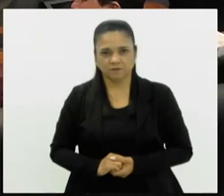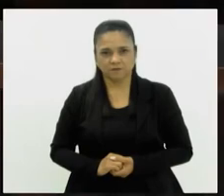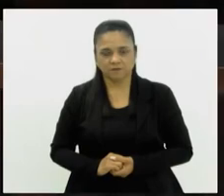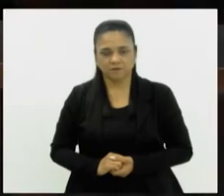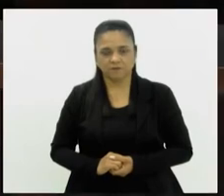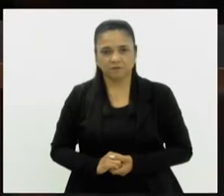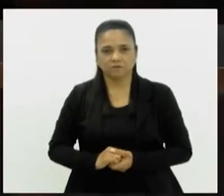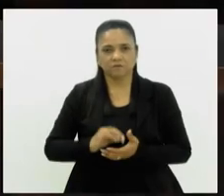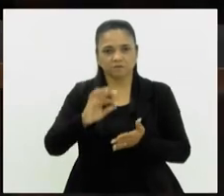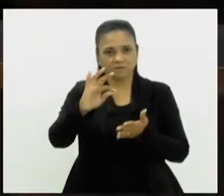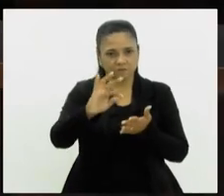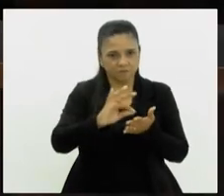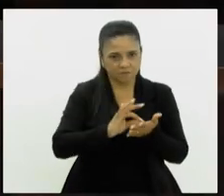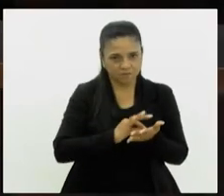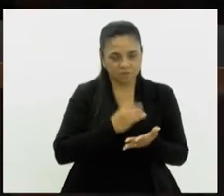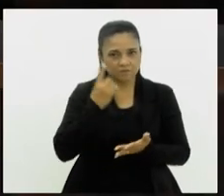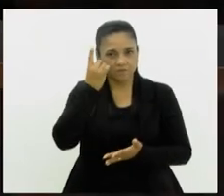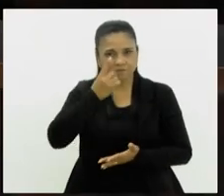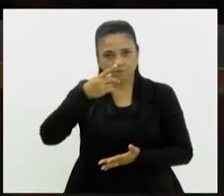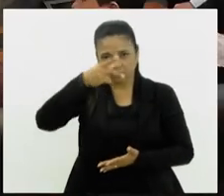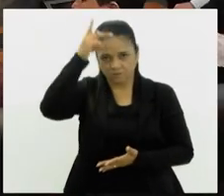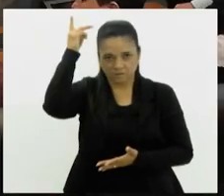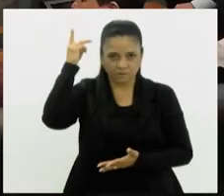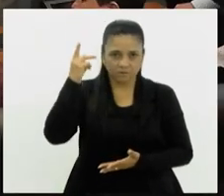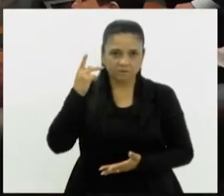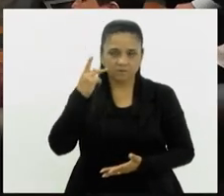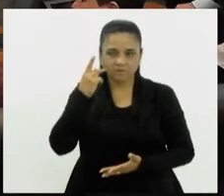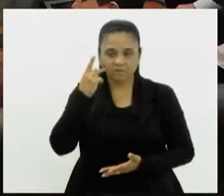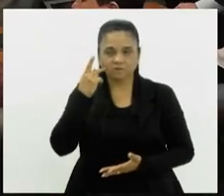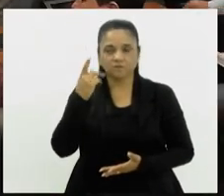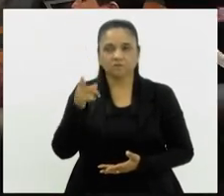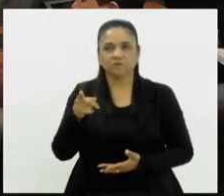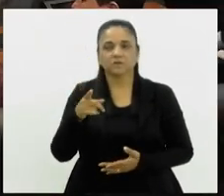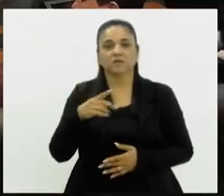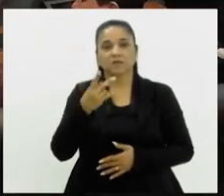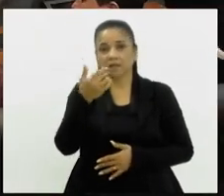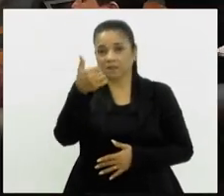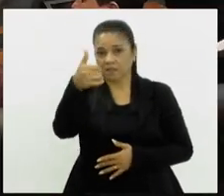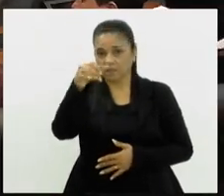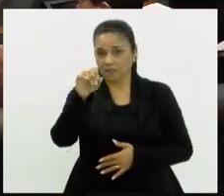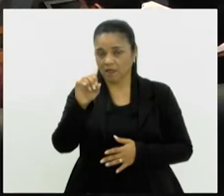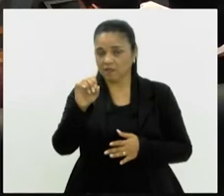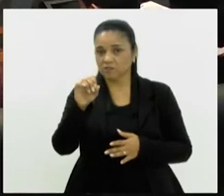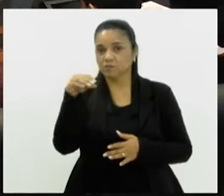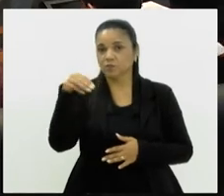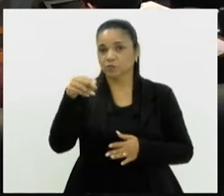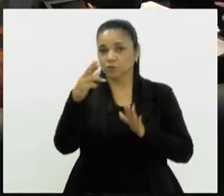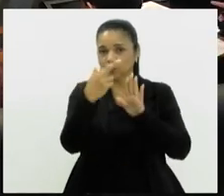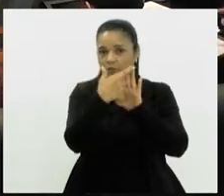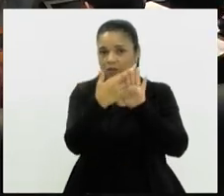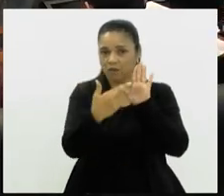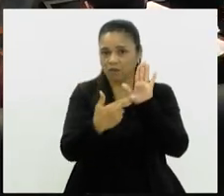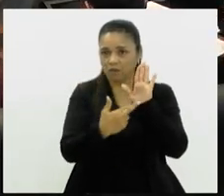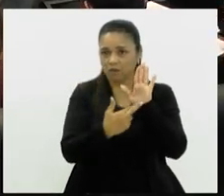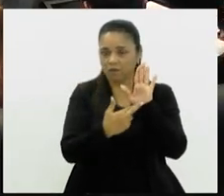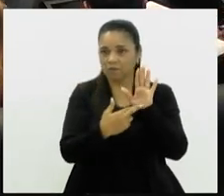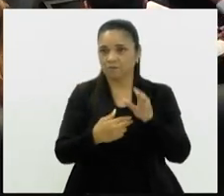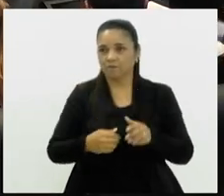Primeiro orador inscrito é o nobre deputado Luiz Paulo. Vossa Excelência dispõe de 10 minutos.